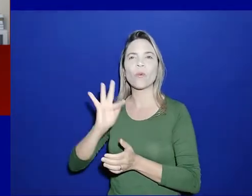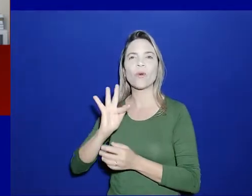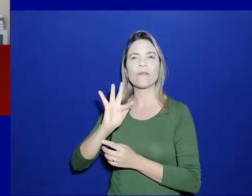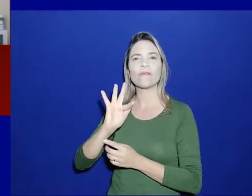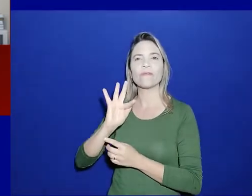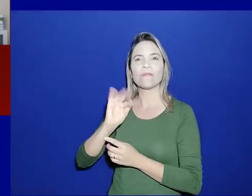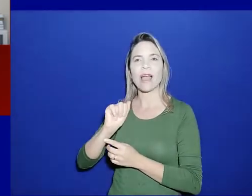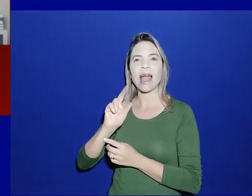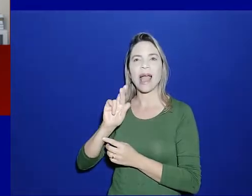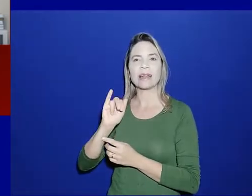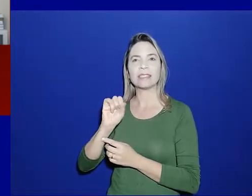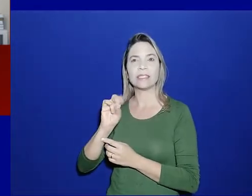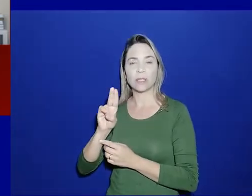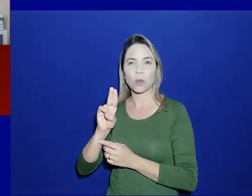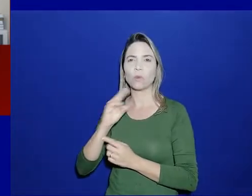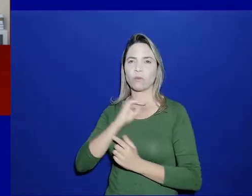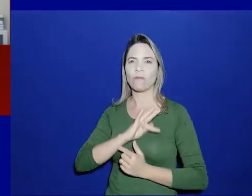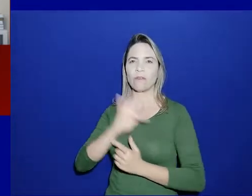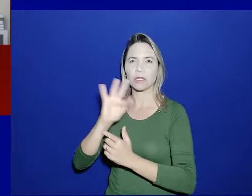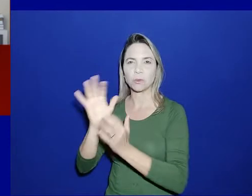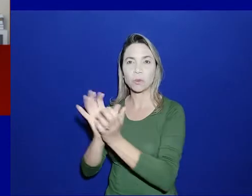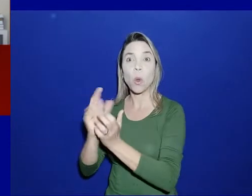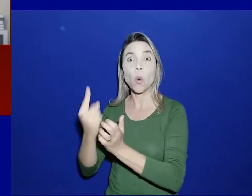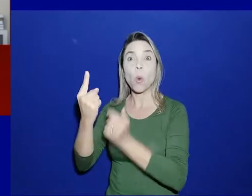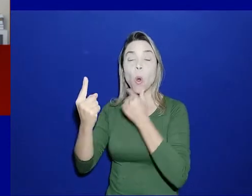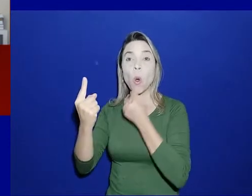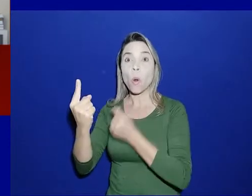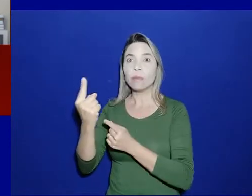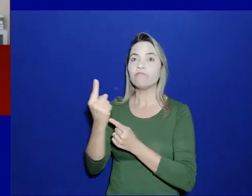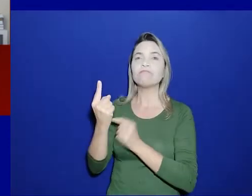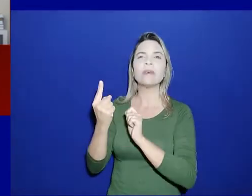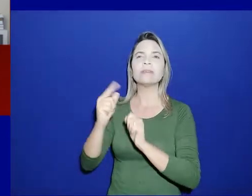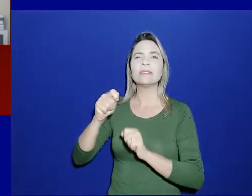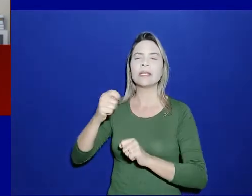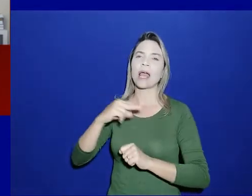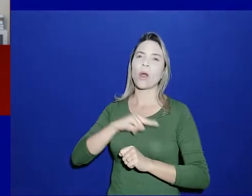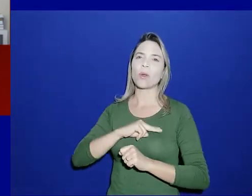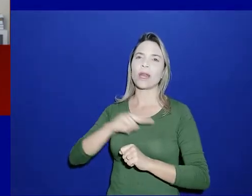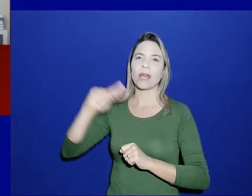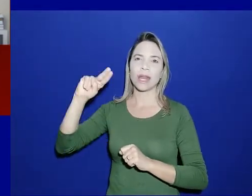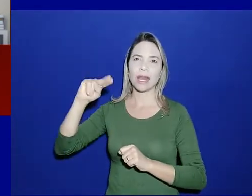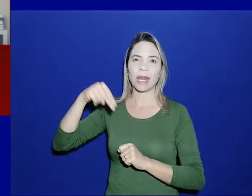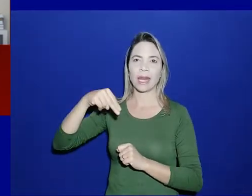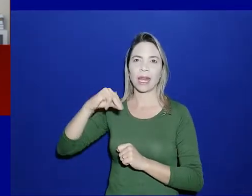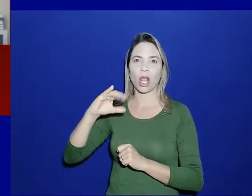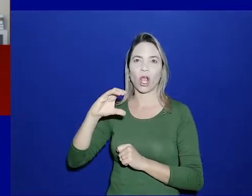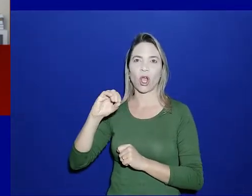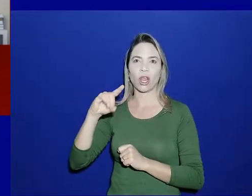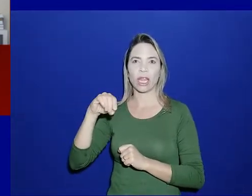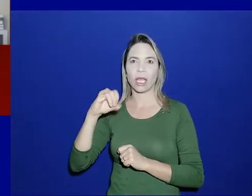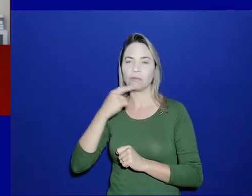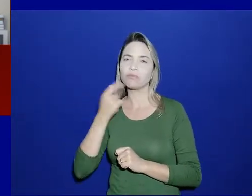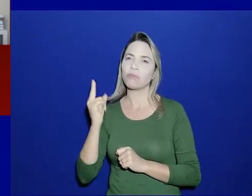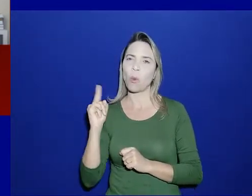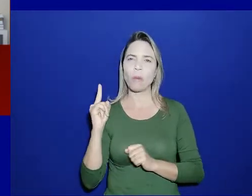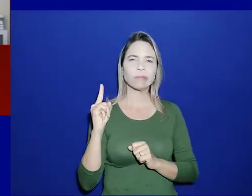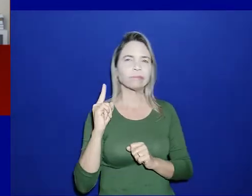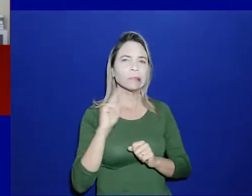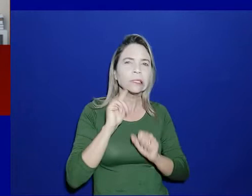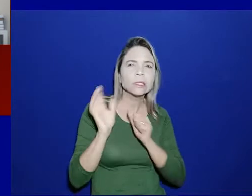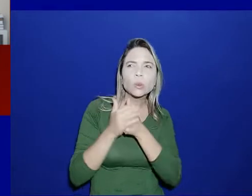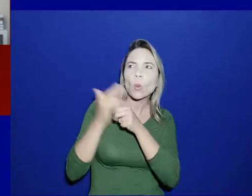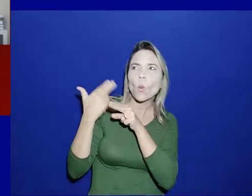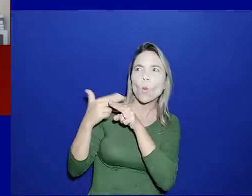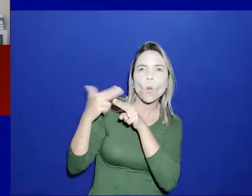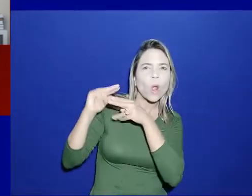chamado Nicodemos, um dos principais dos judeus. Este de noite foi ter com Jesus e lhe disse: Rabi, sabemos que és